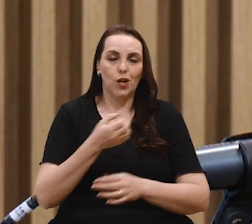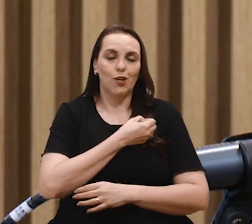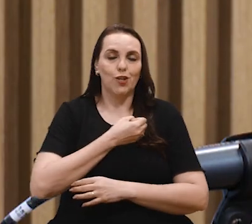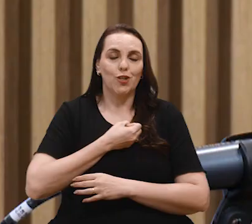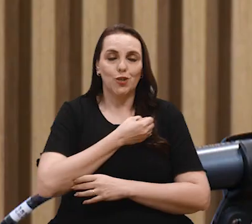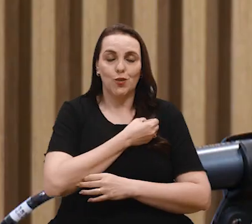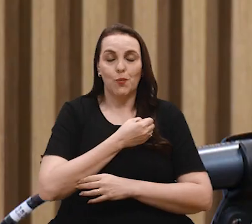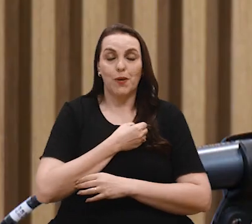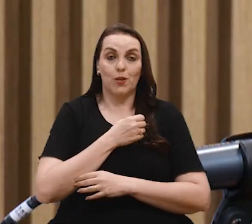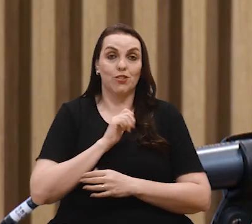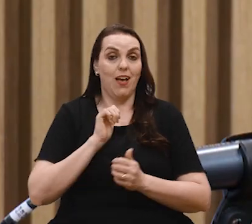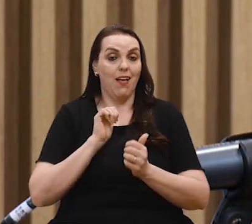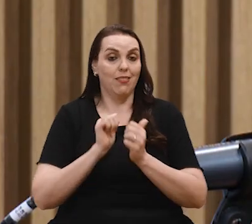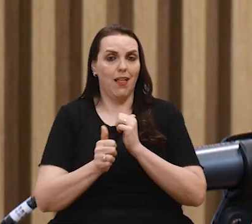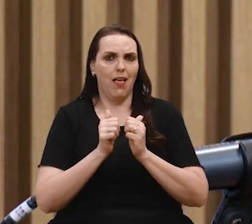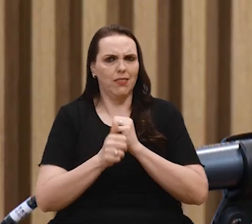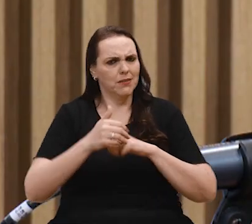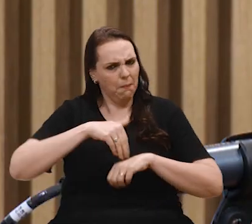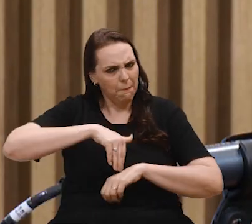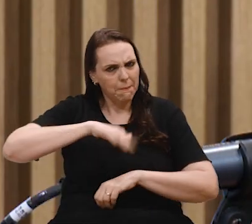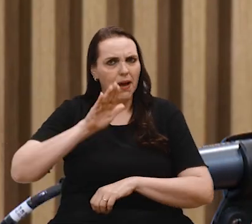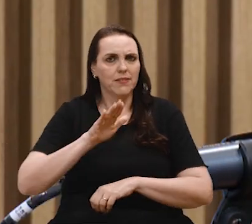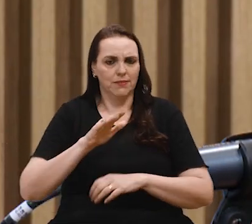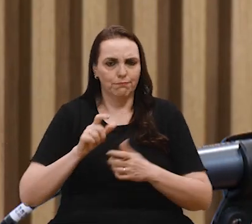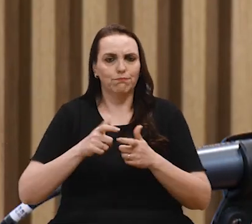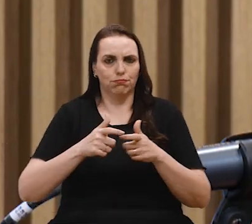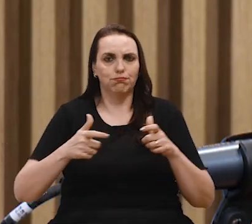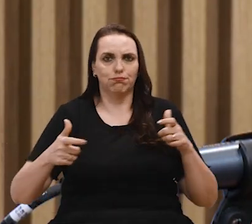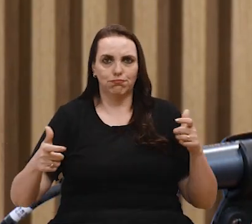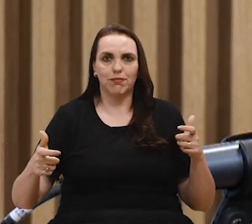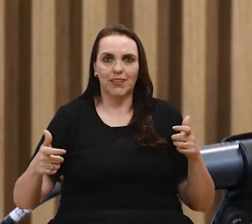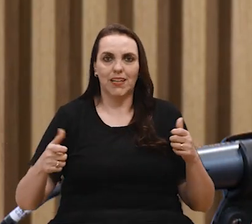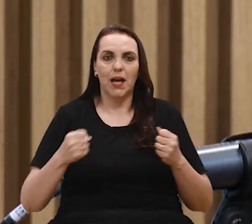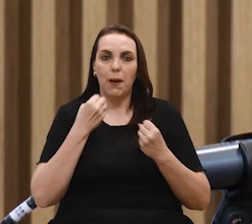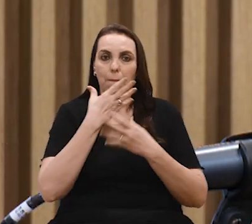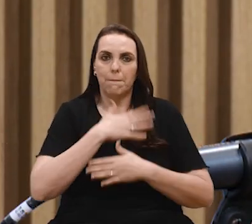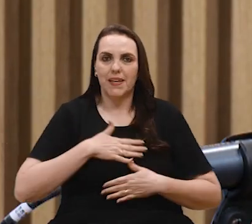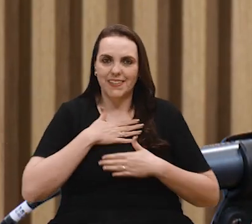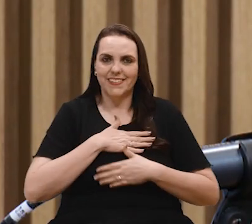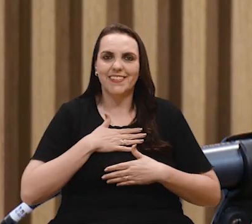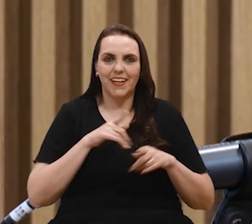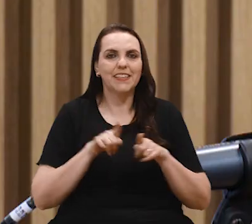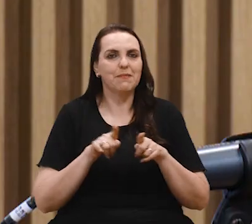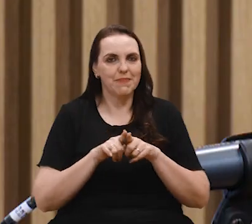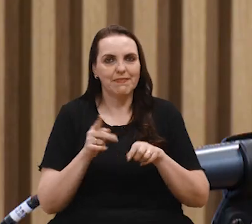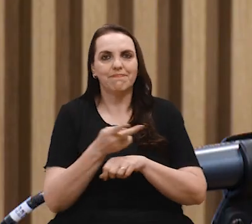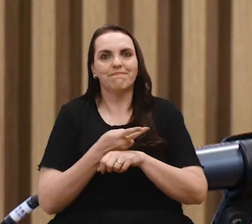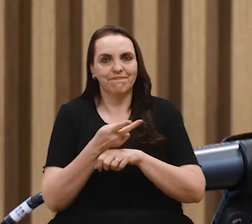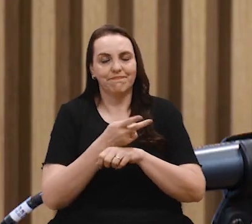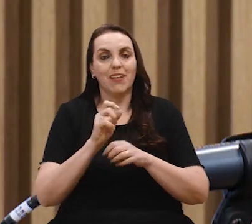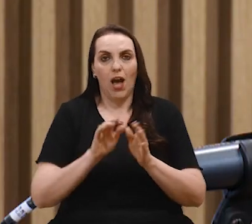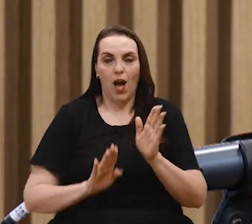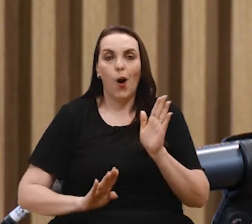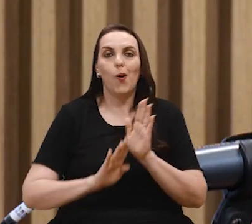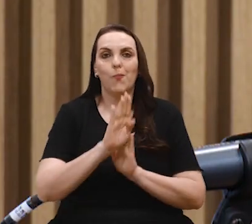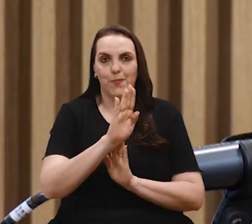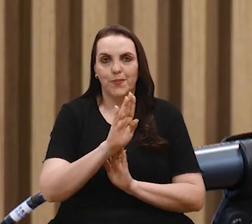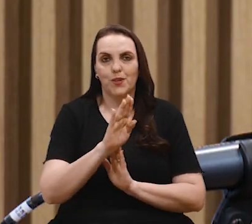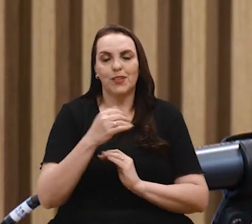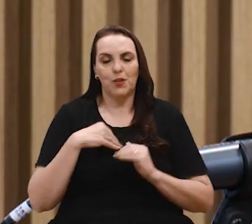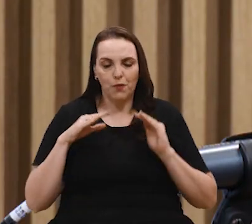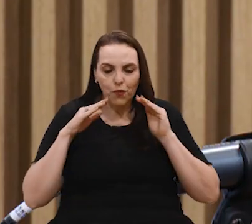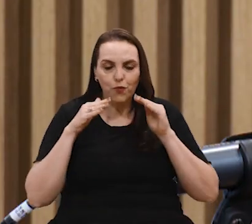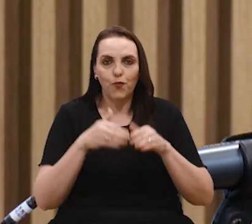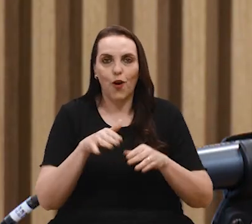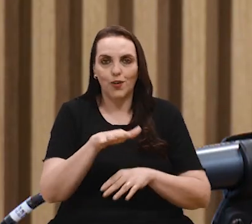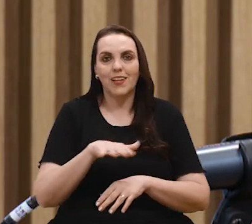de atletas está cada vez maior. E a procura pelo bem-estar também está alta. Então, eu me direcionei para